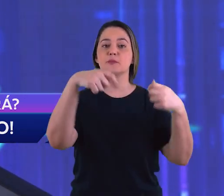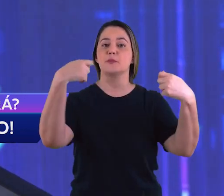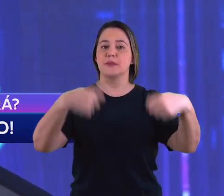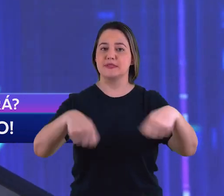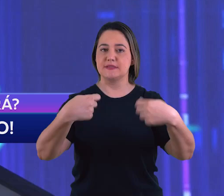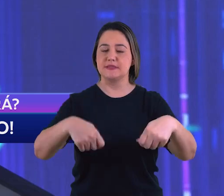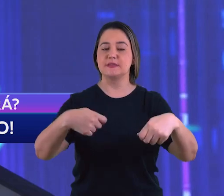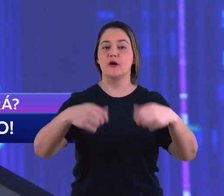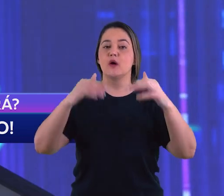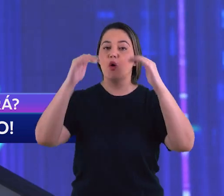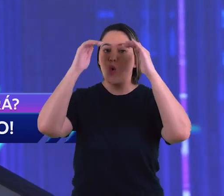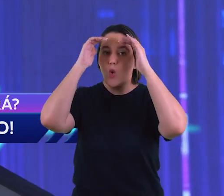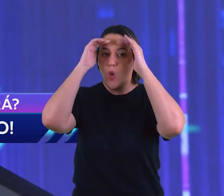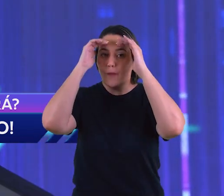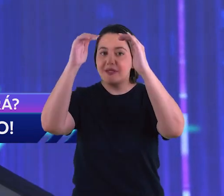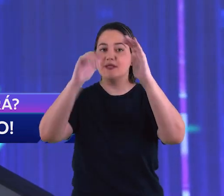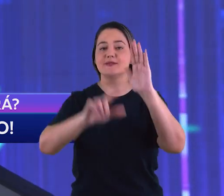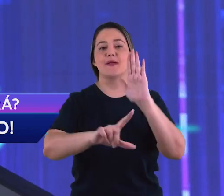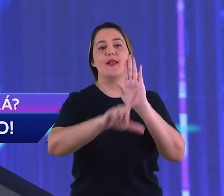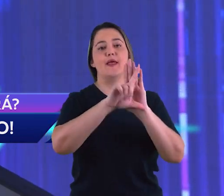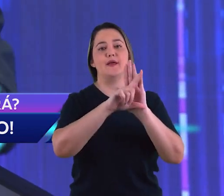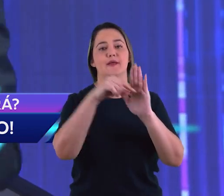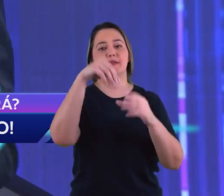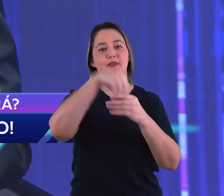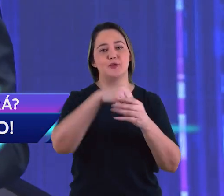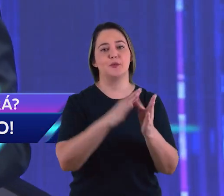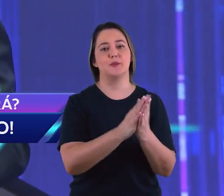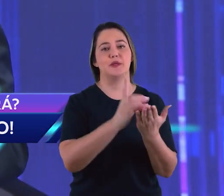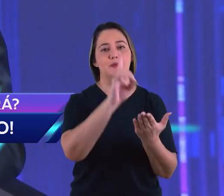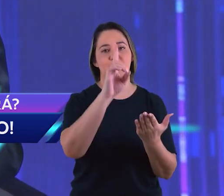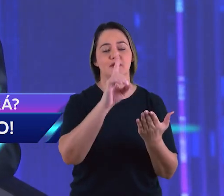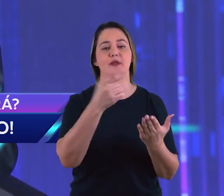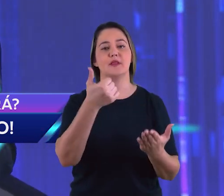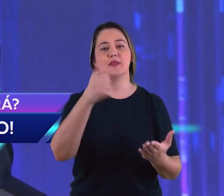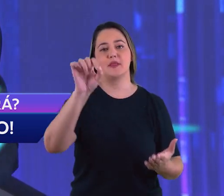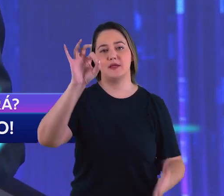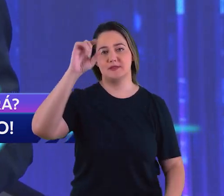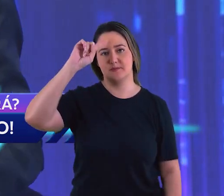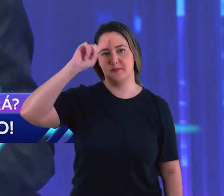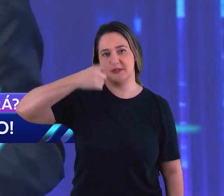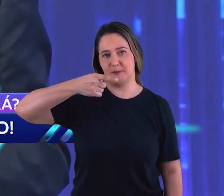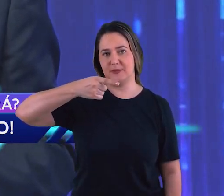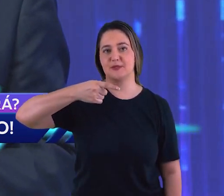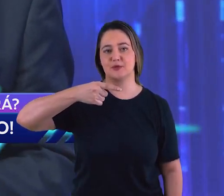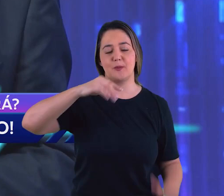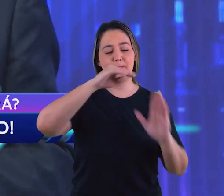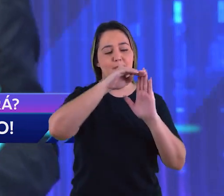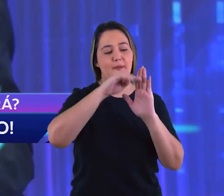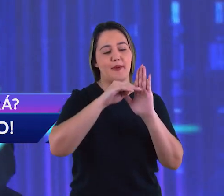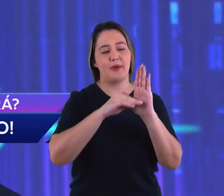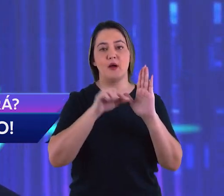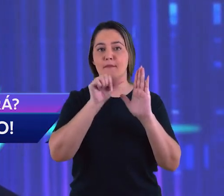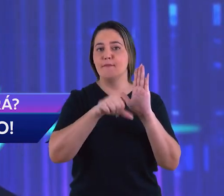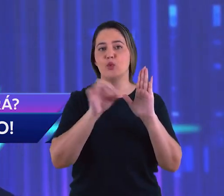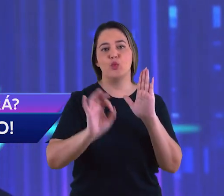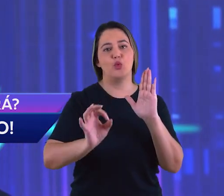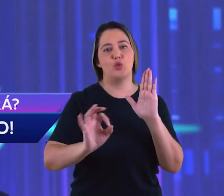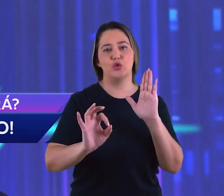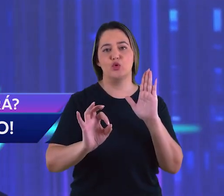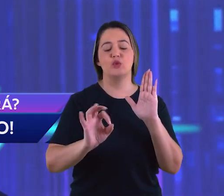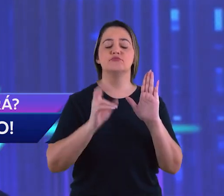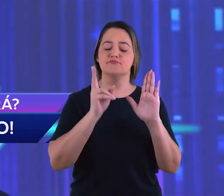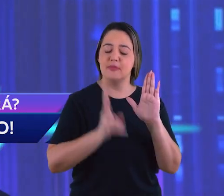Segundo, você precisa obedecer às leis de Deus. Os 10 mandamentos. Eles não